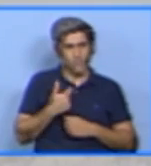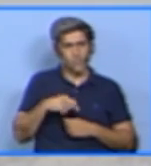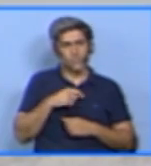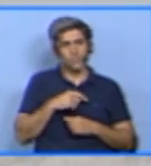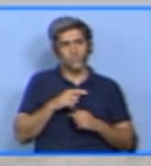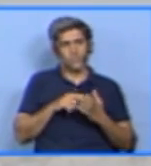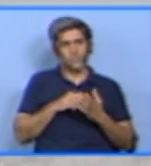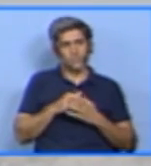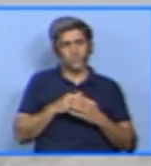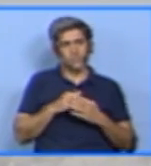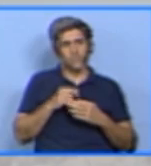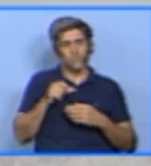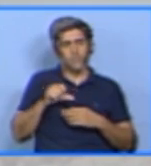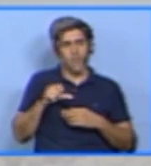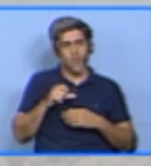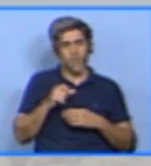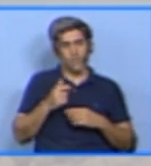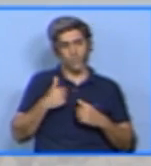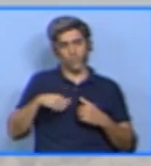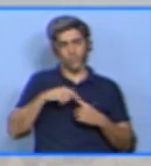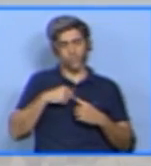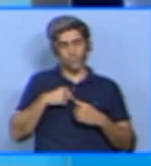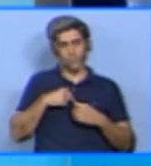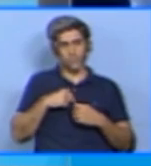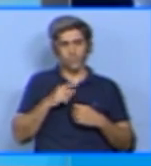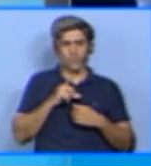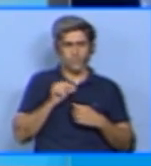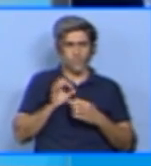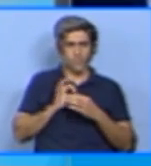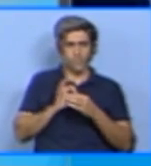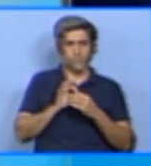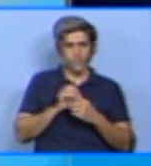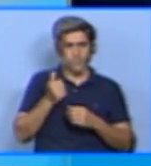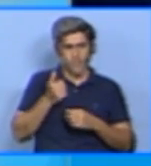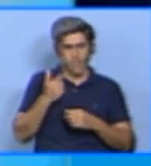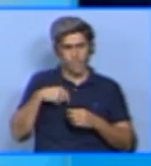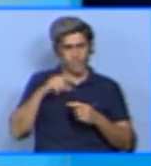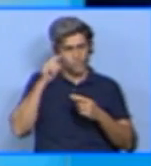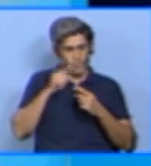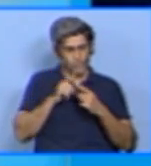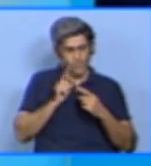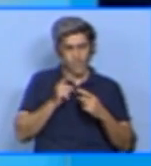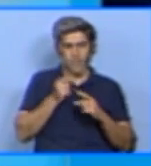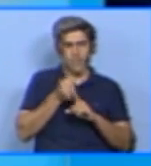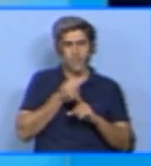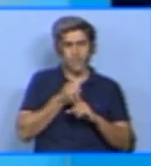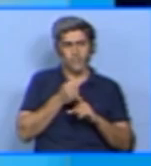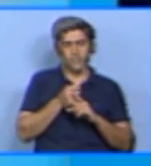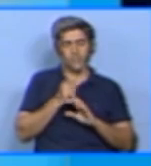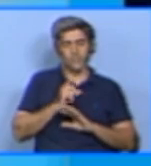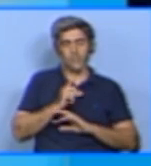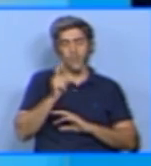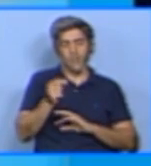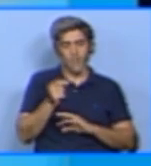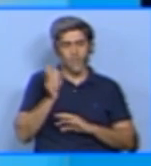parte fica sempre o que é pior, o mal? Não, também fica a colaboração com o bem, porque é essa a nossa missão. É sair